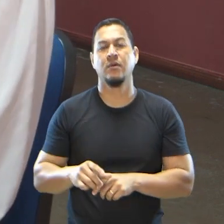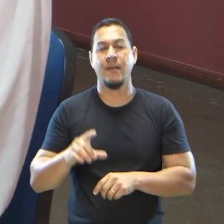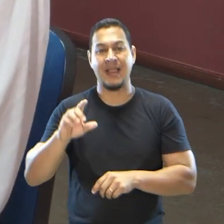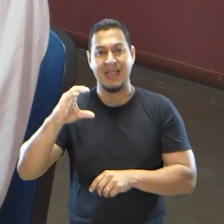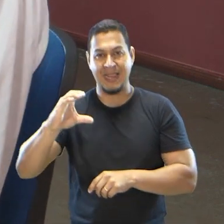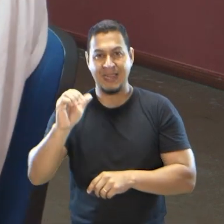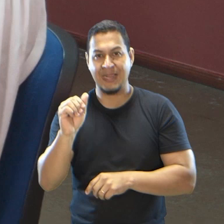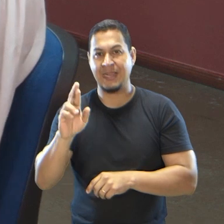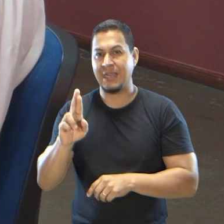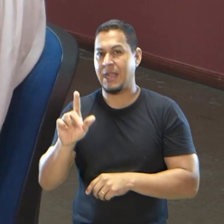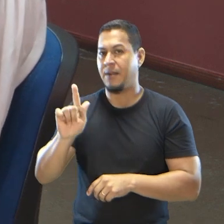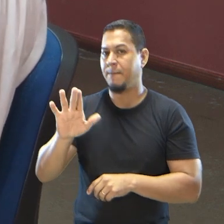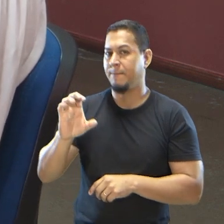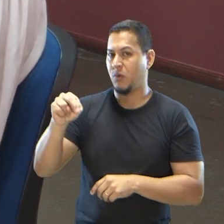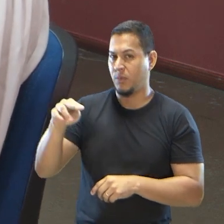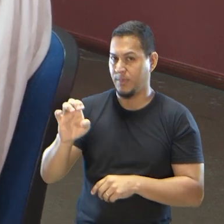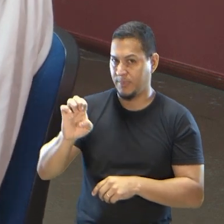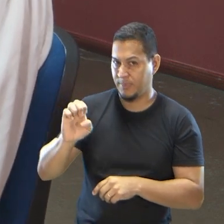gente escolheu